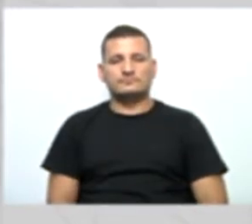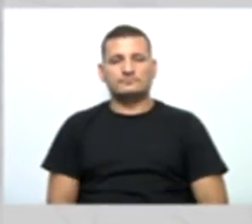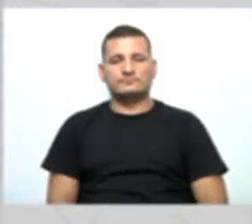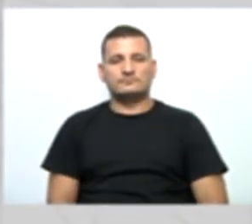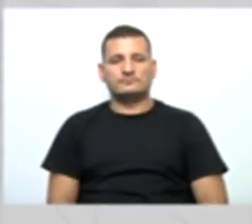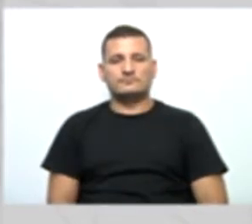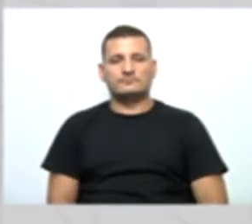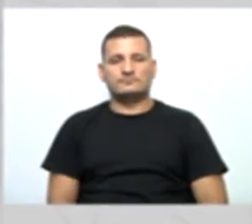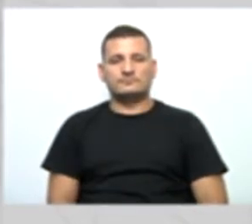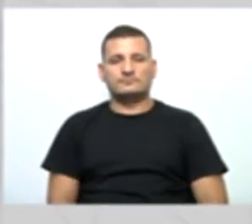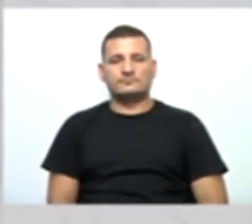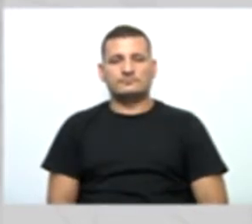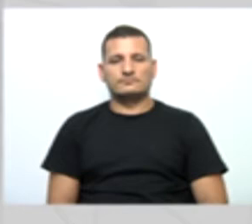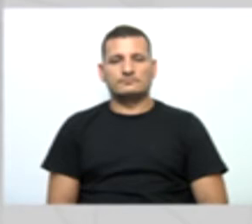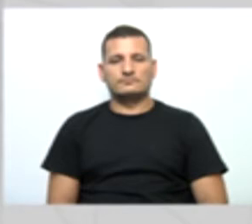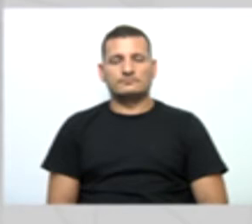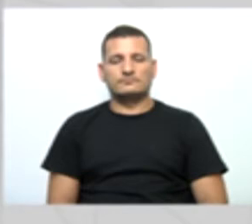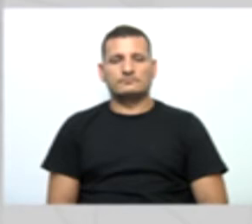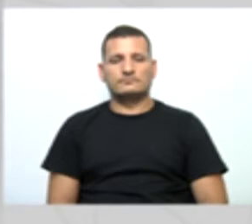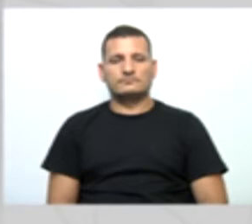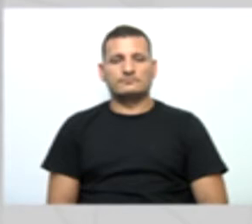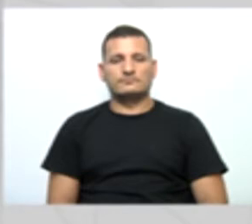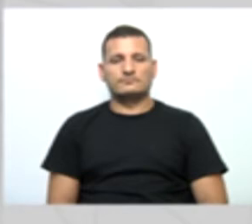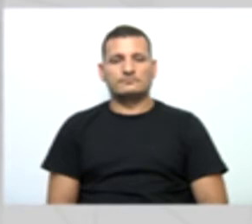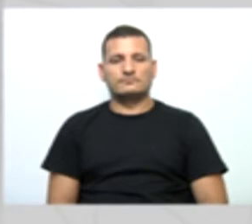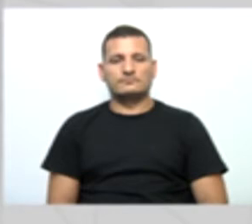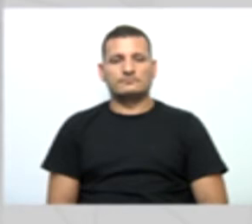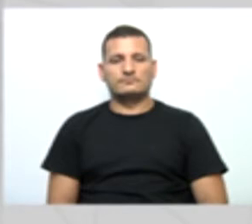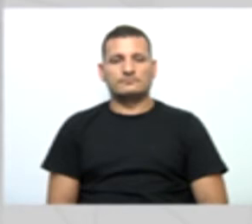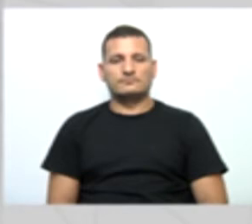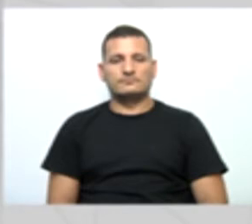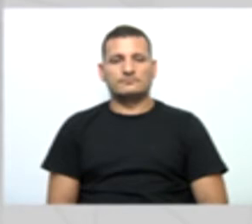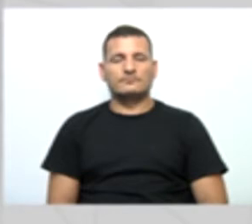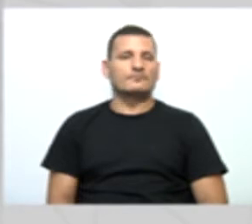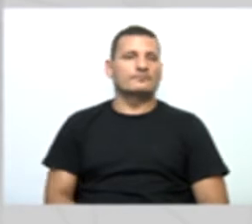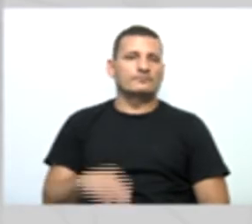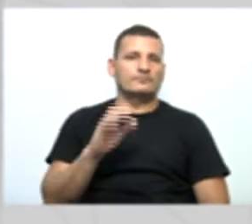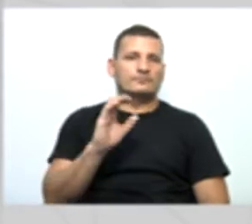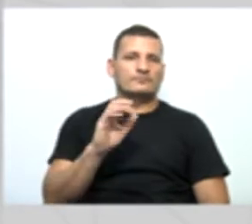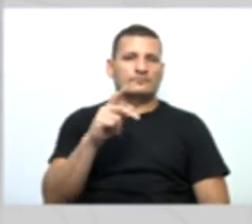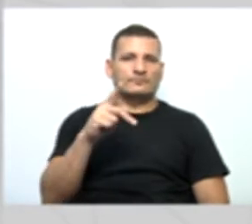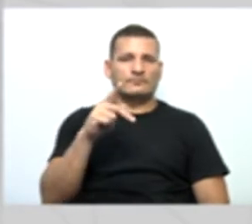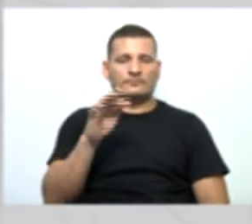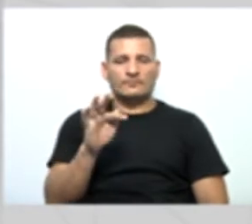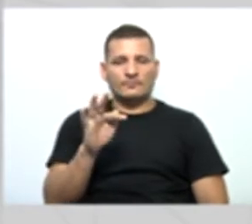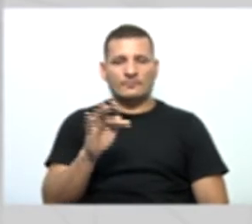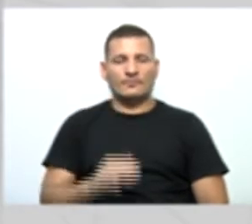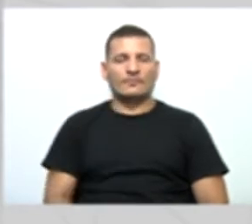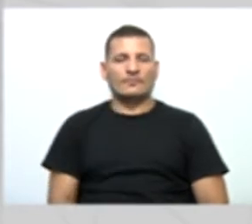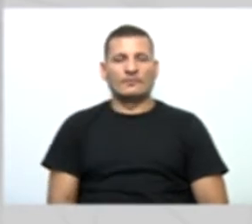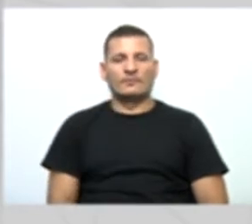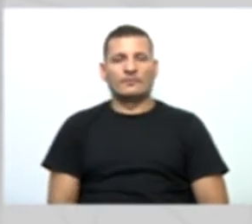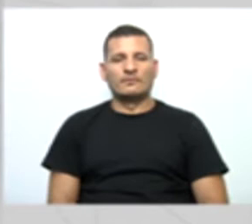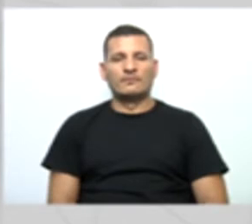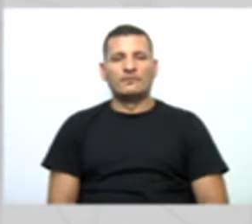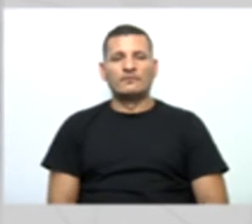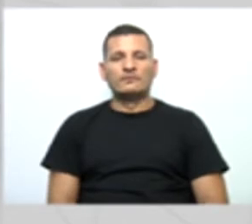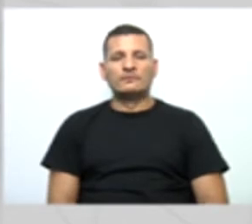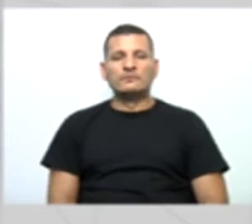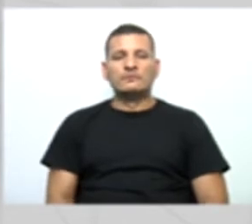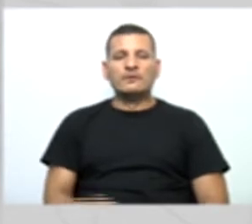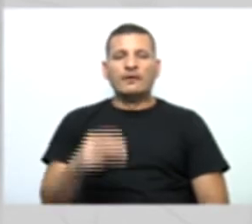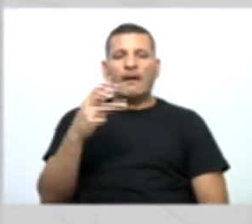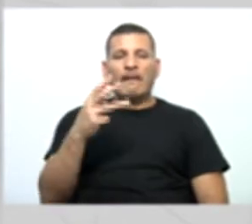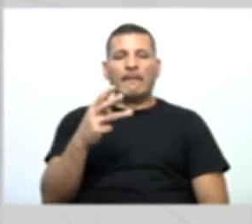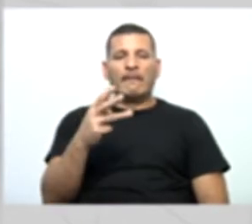3. 1, 2, 3. Ok? E o CPF da Maria? Vamos dizer que o CPF da Maria é